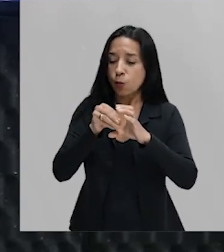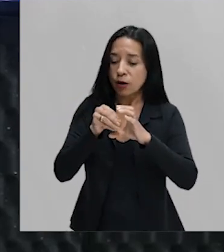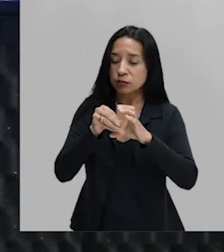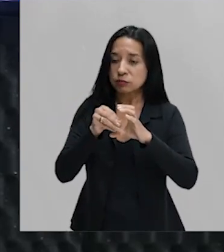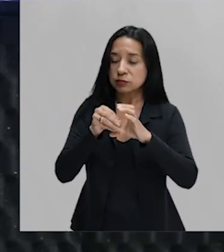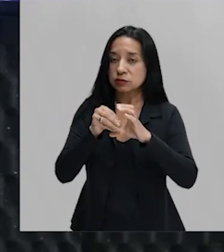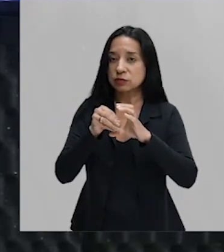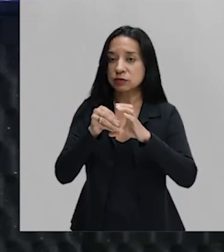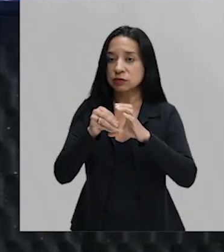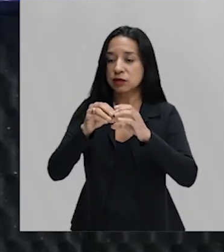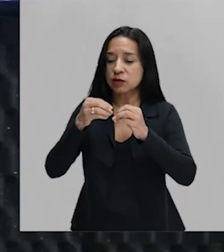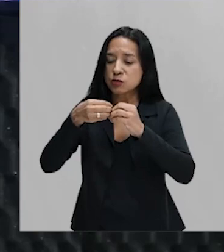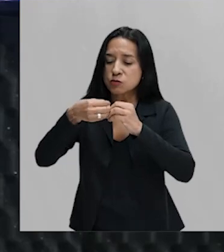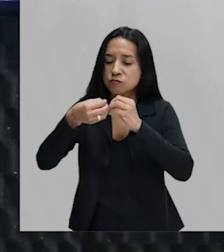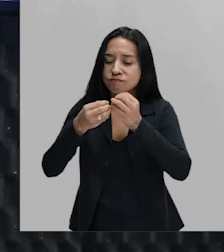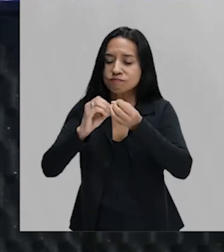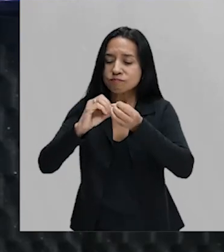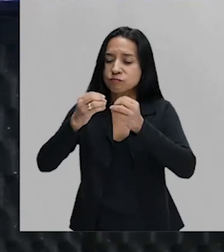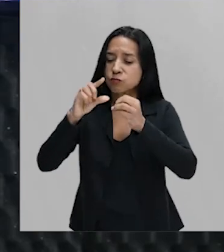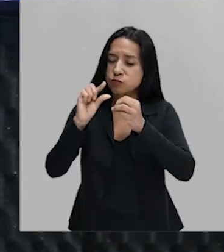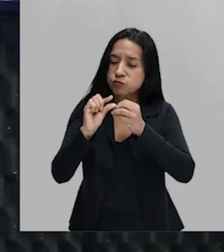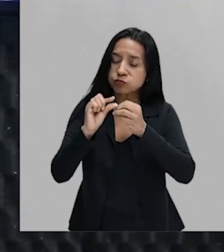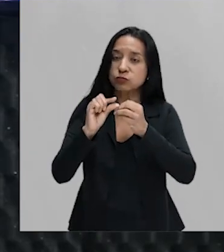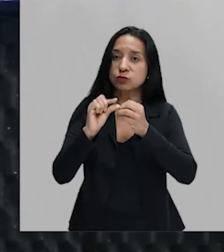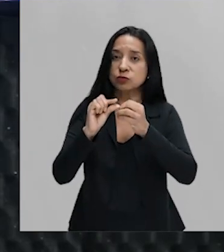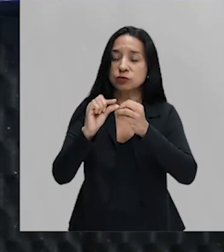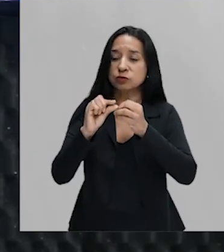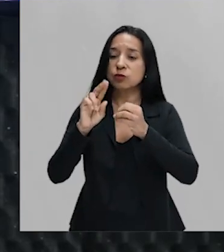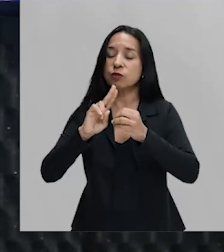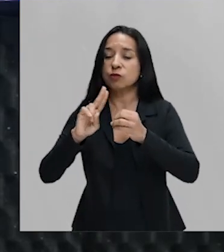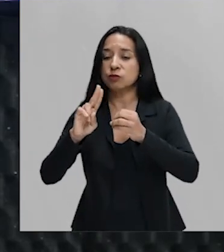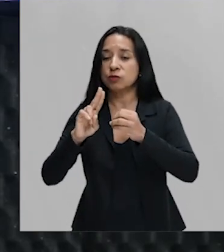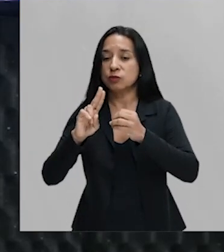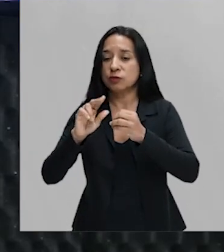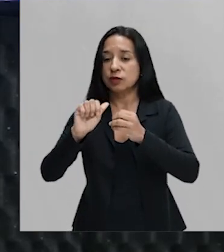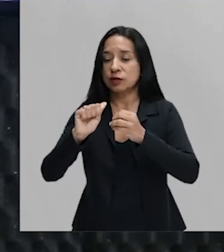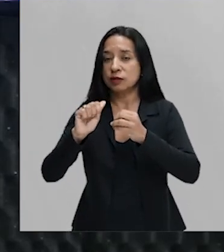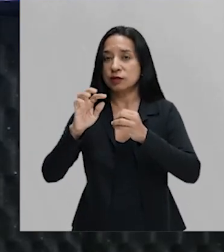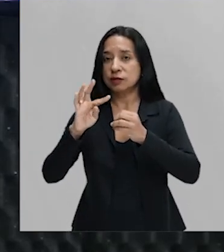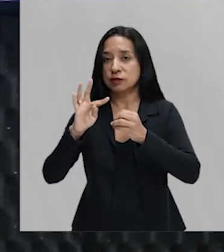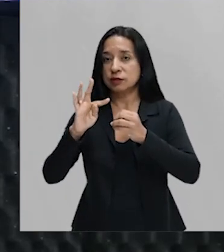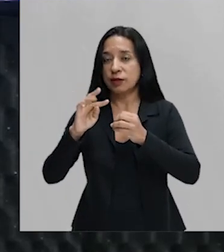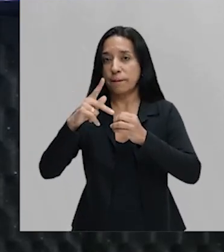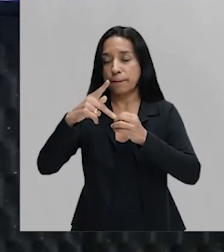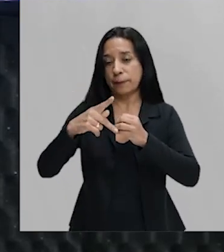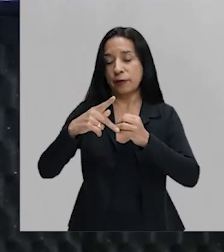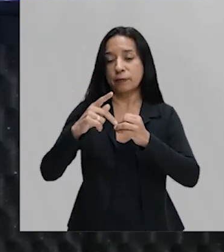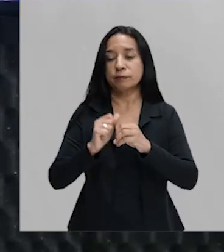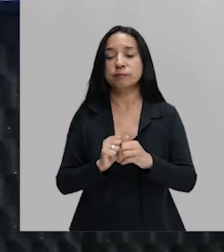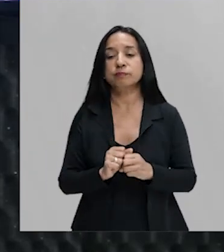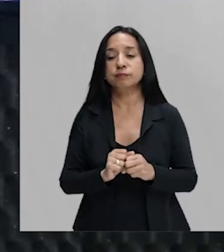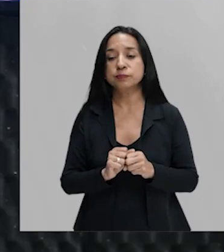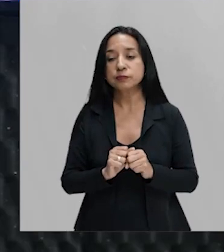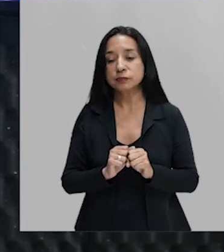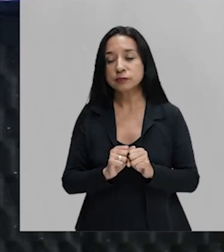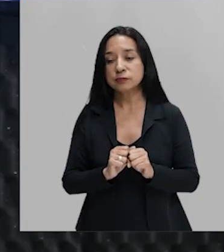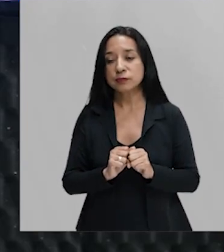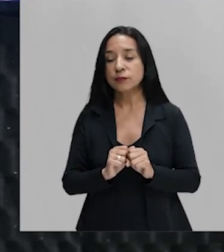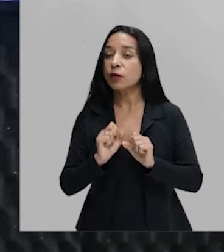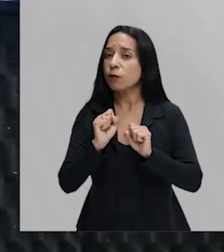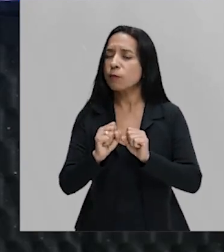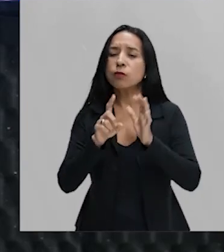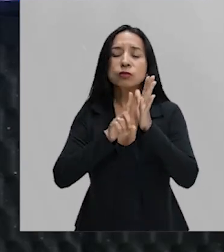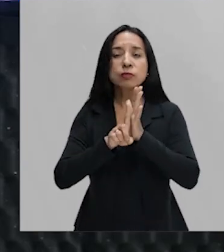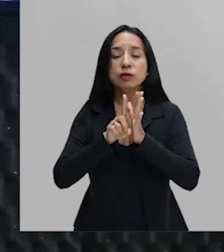armazenada em moléculas menores. E essas moléculas são chamadas de ATP. Tá? Você pode